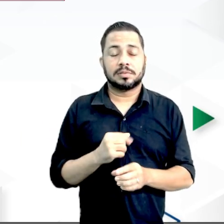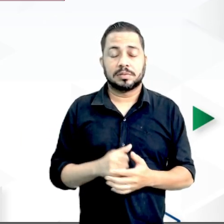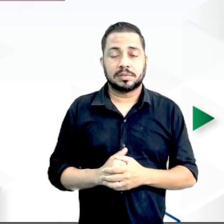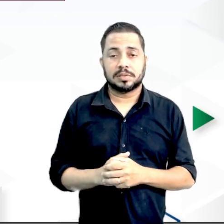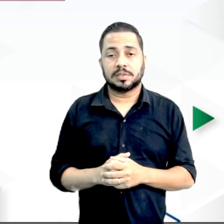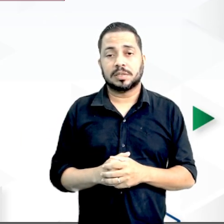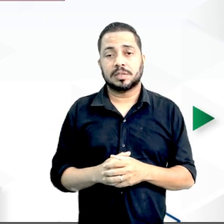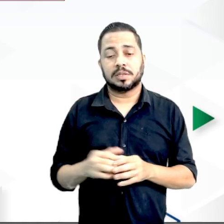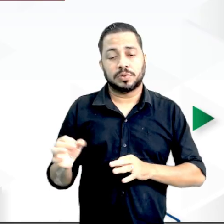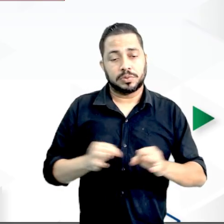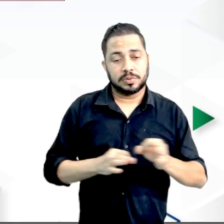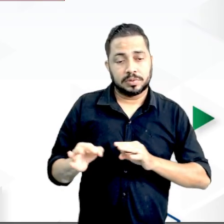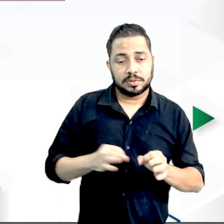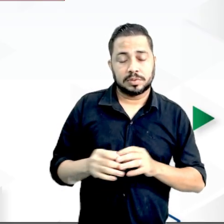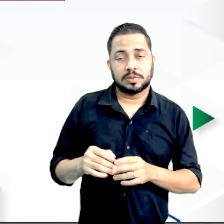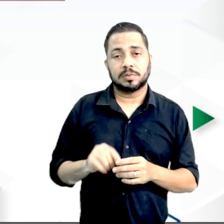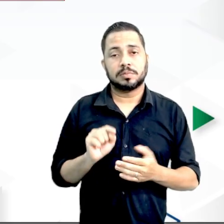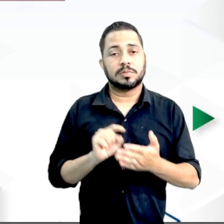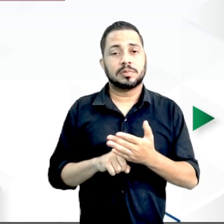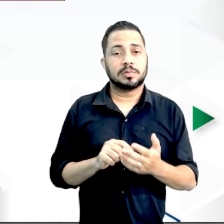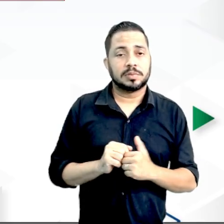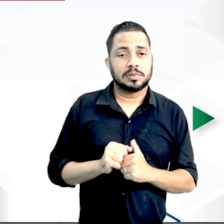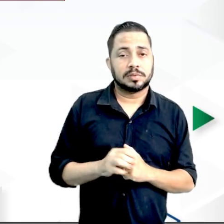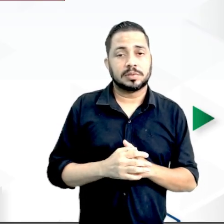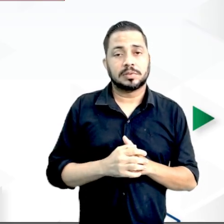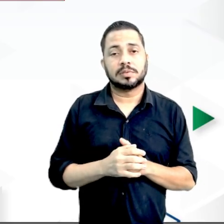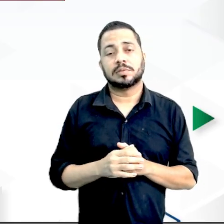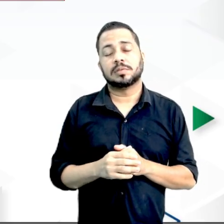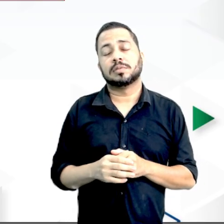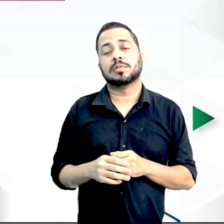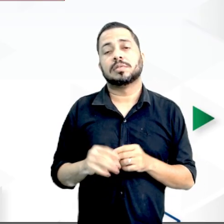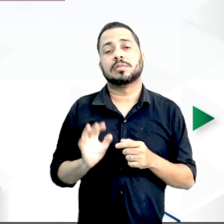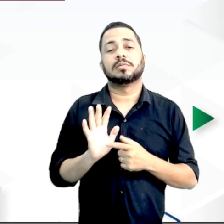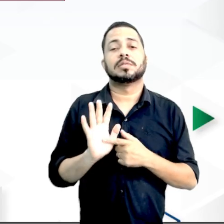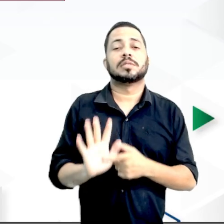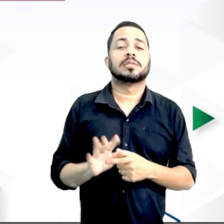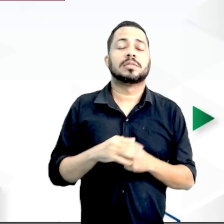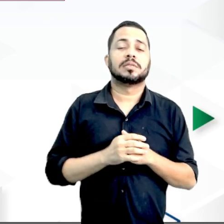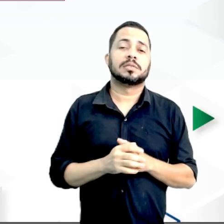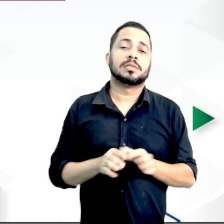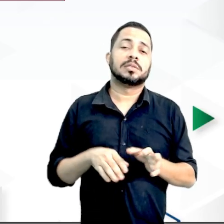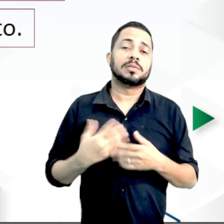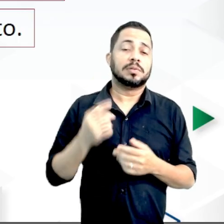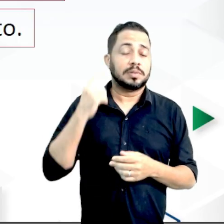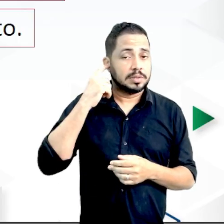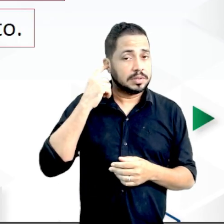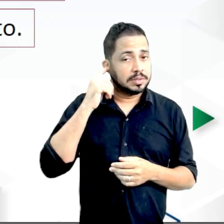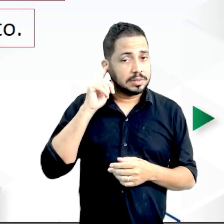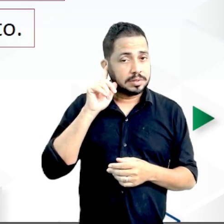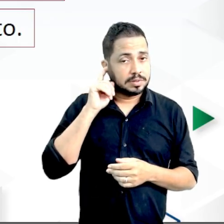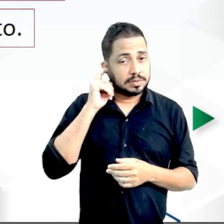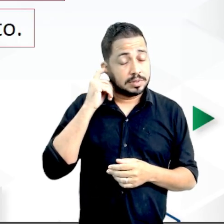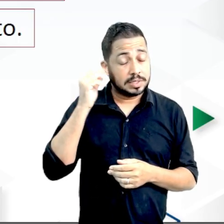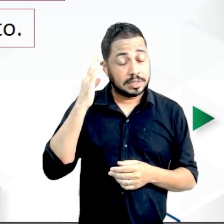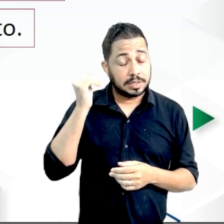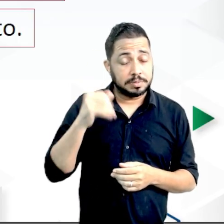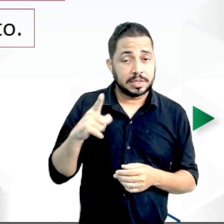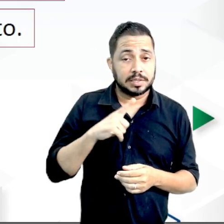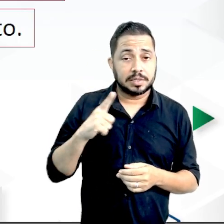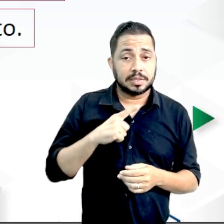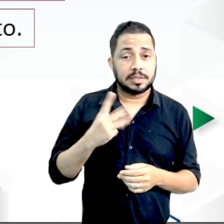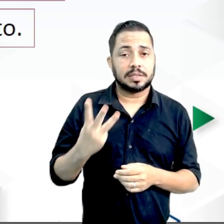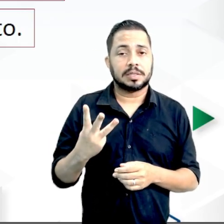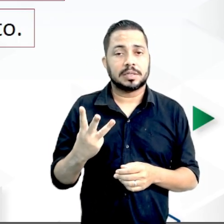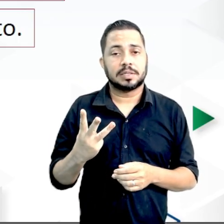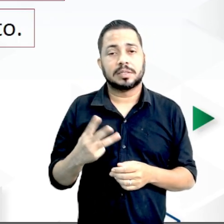as coordenadas, os pontos do quadrado indicado aí, tá? Agora, nós vamos saber, tem 3 unidades,